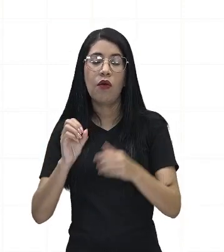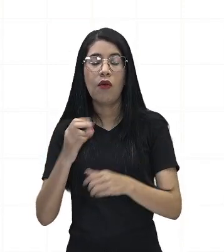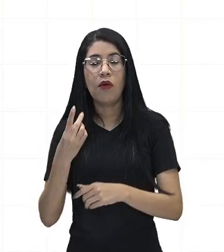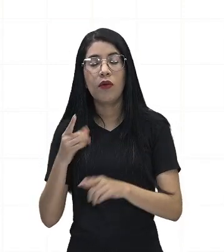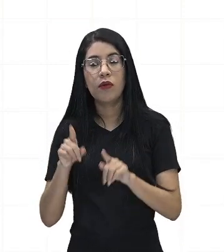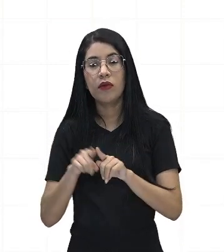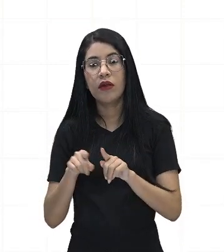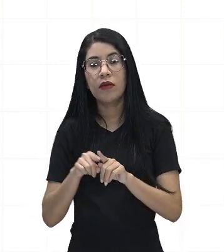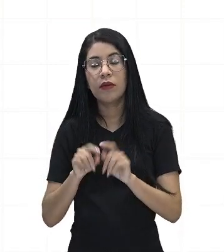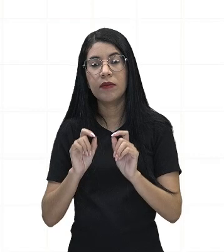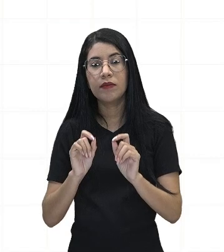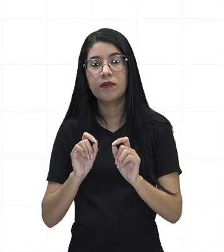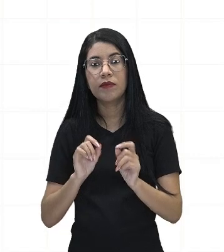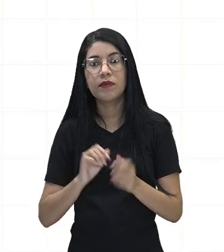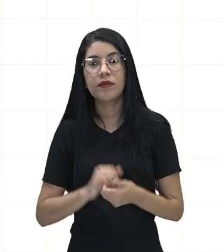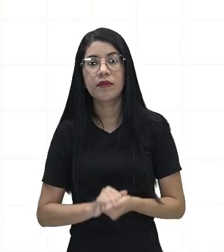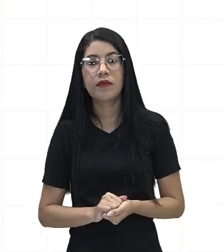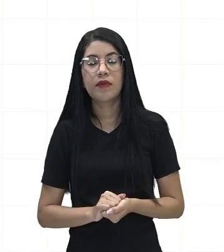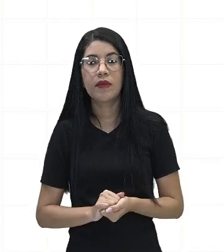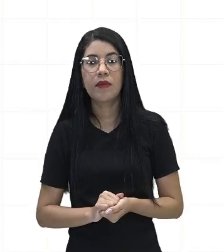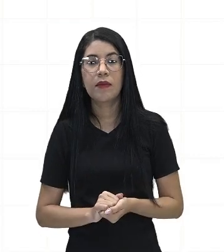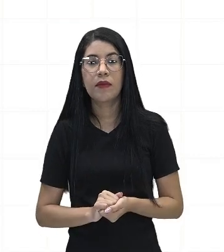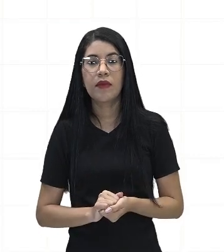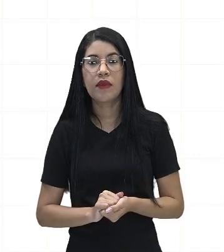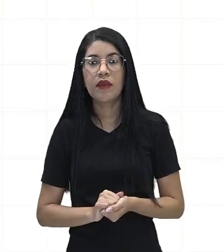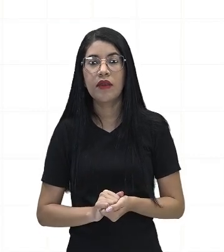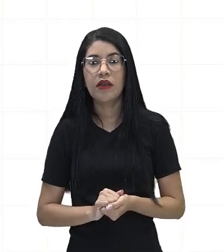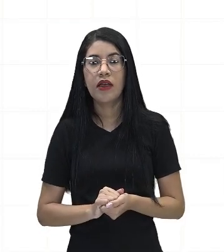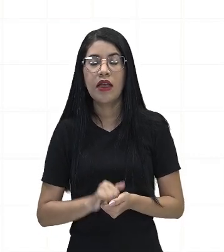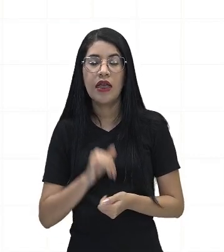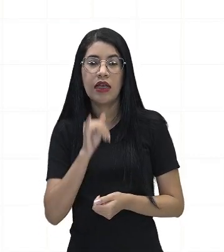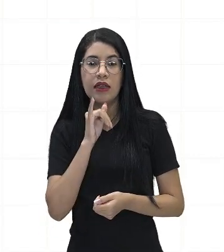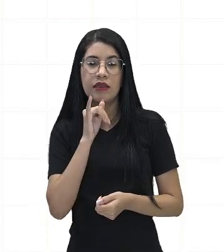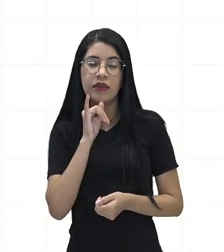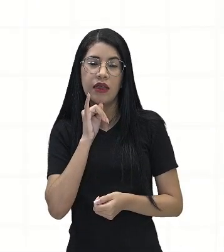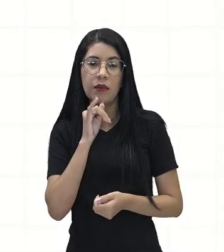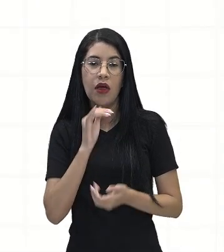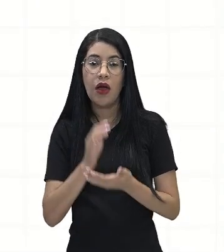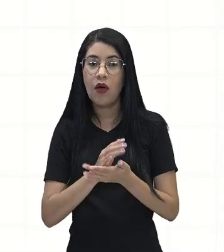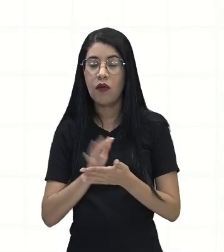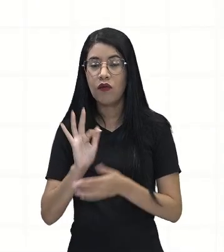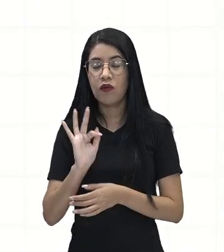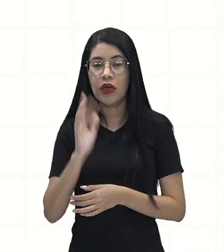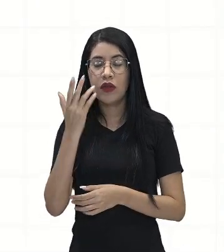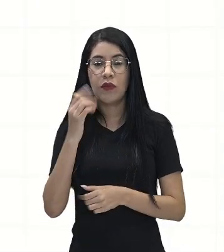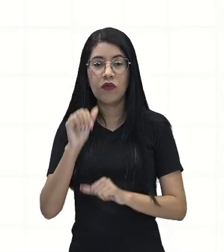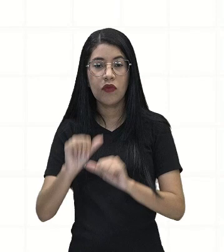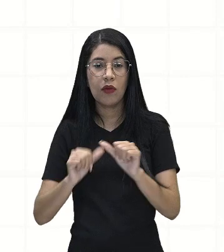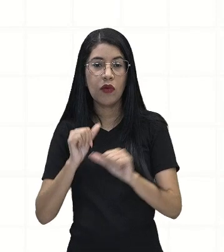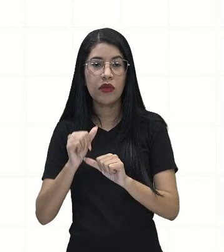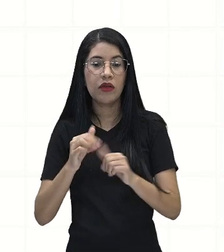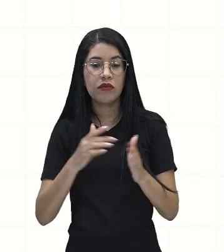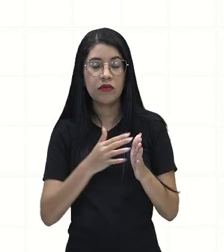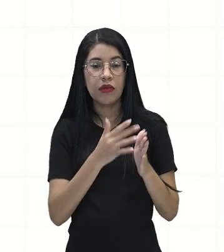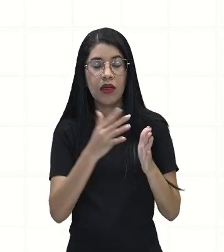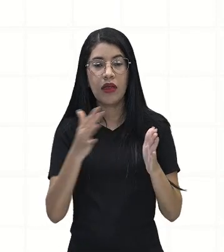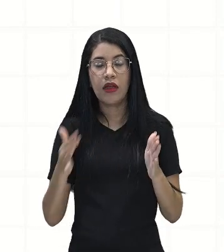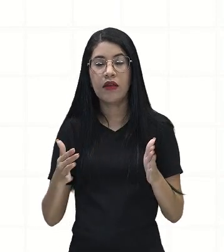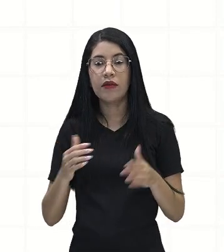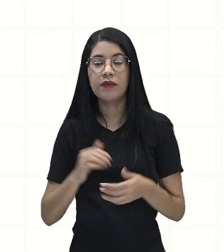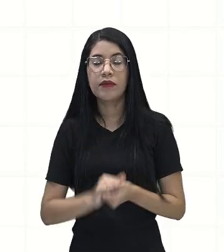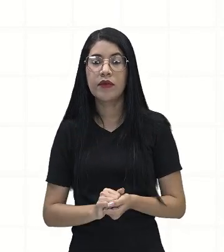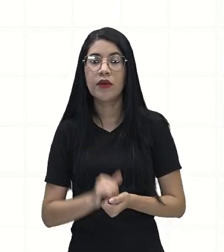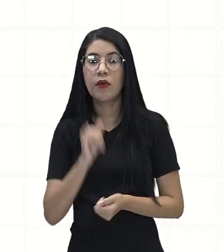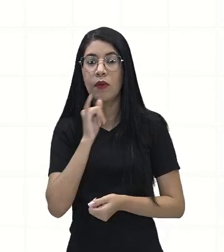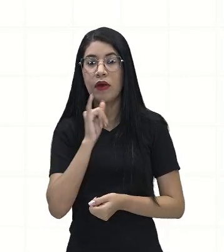muitas vezes a evolução, por exemplo, de alguns fenômenos. E aí a gente trouxe aqui esse gráfico